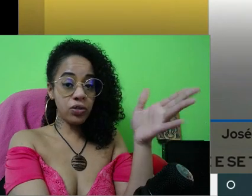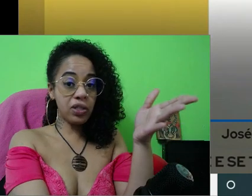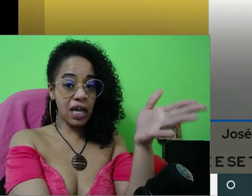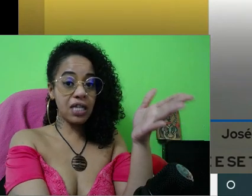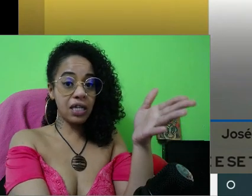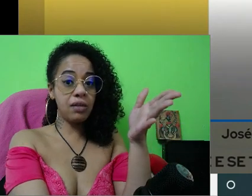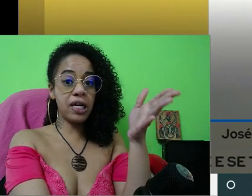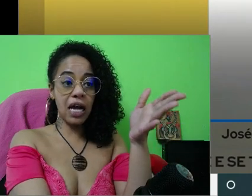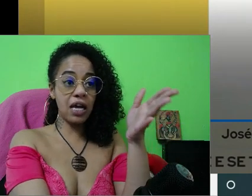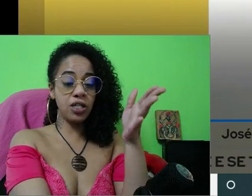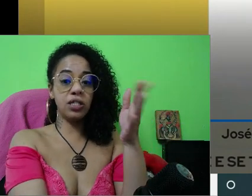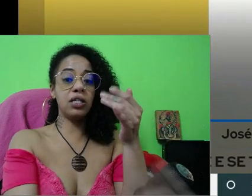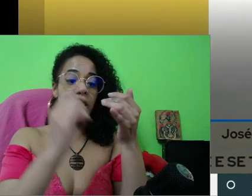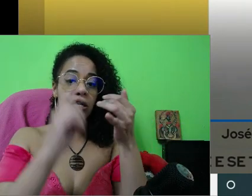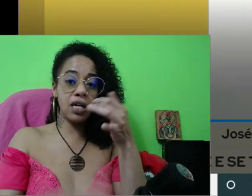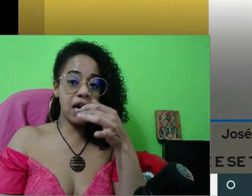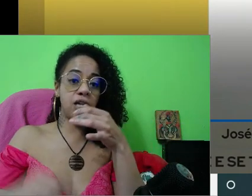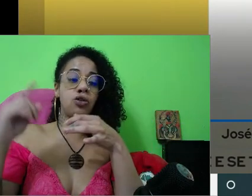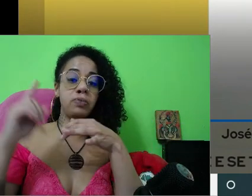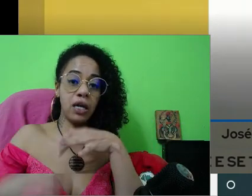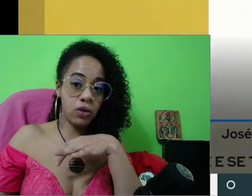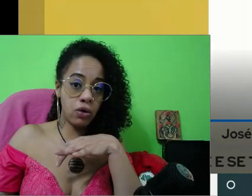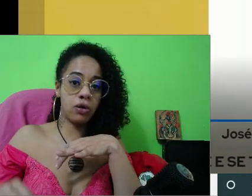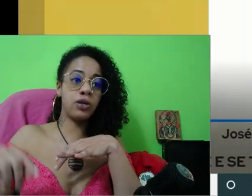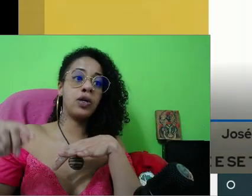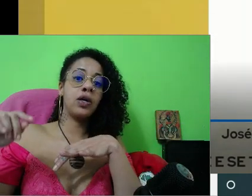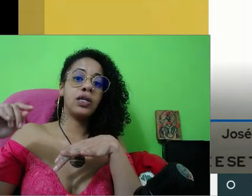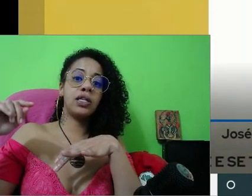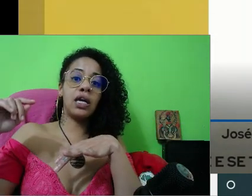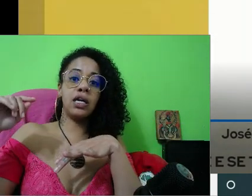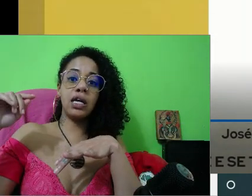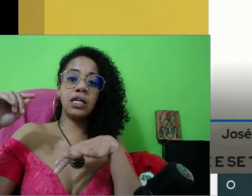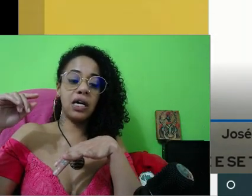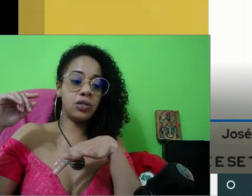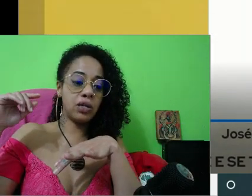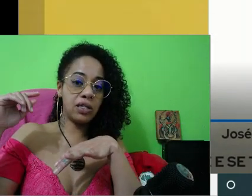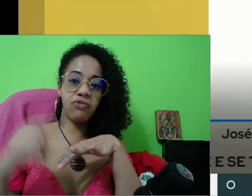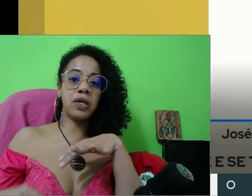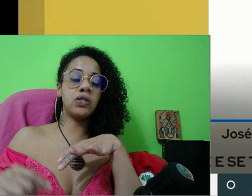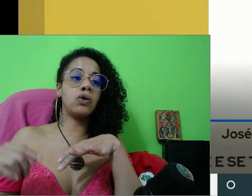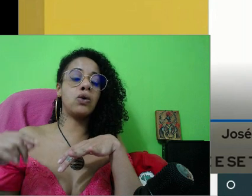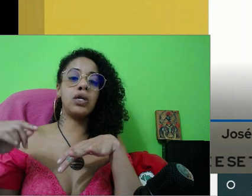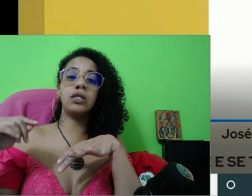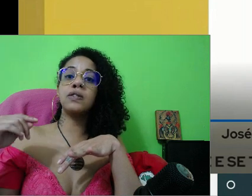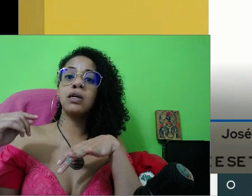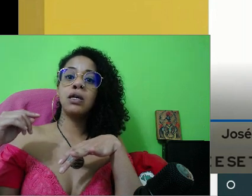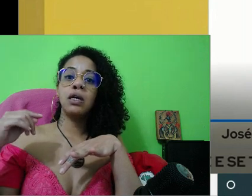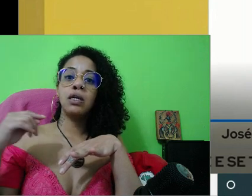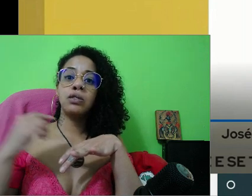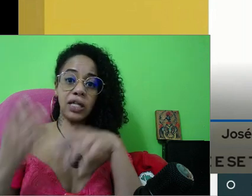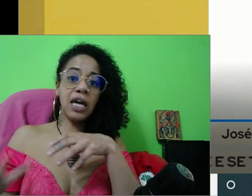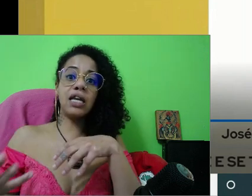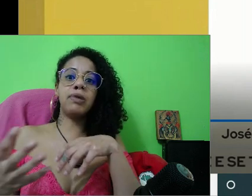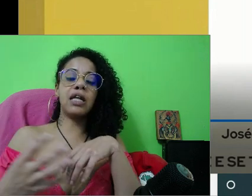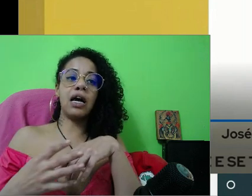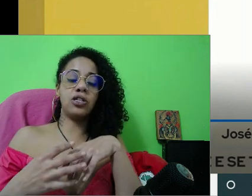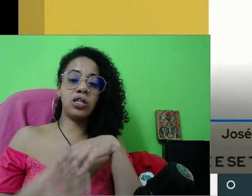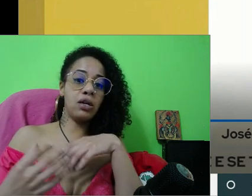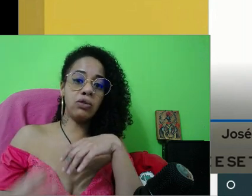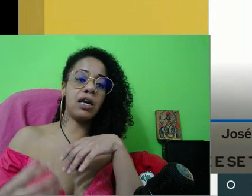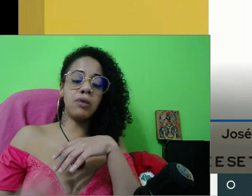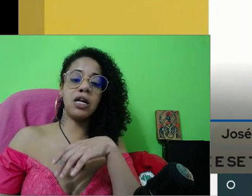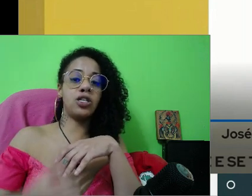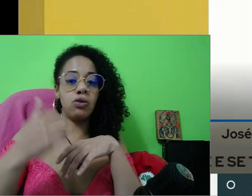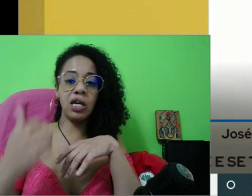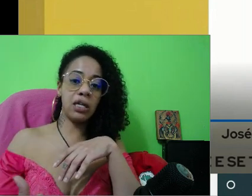mas tu tem essa liberdade você tem internet computador tem acesso as informações Tu tem a